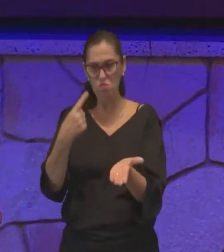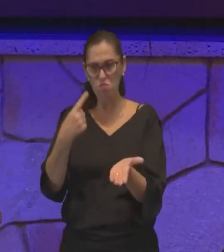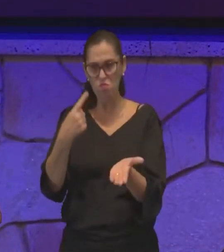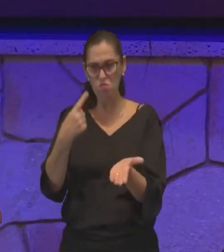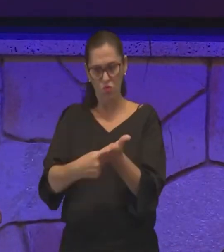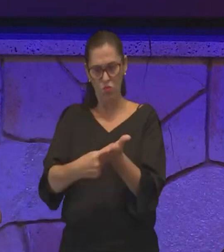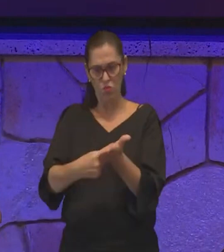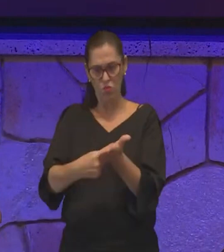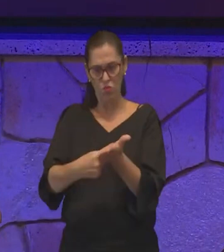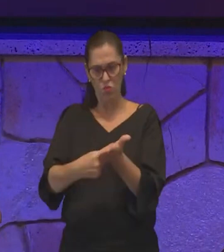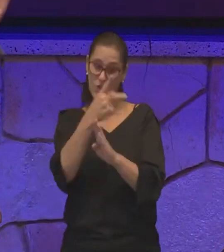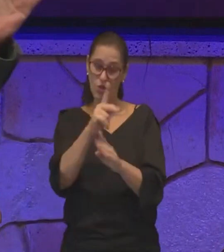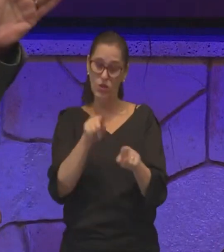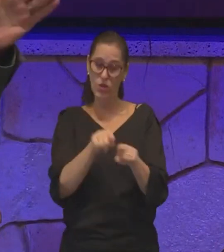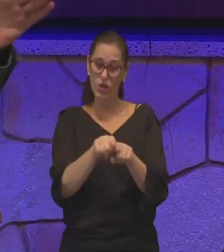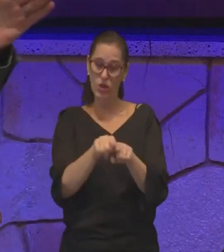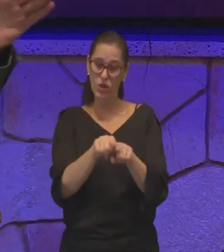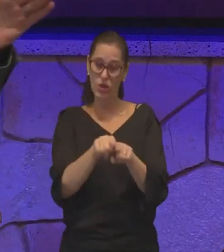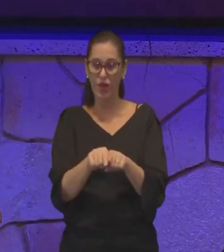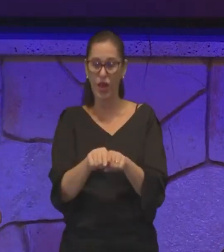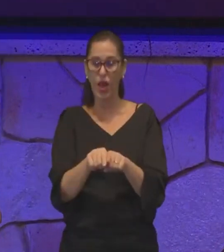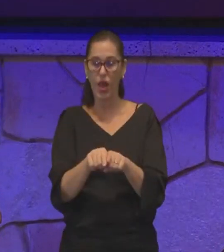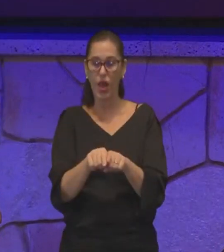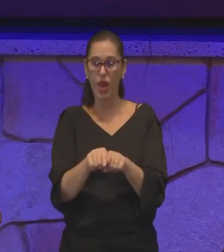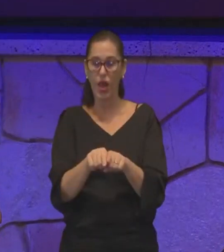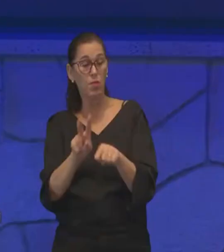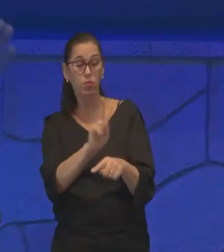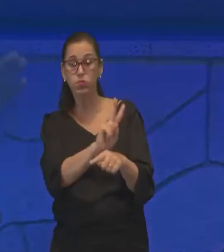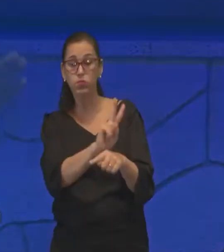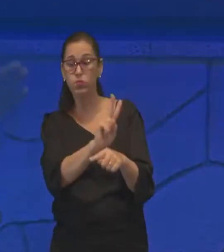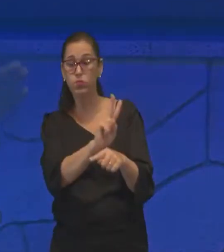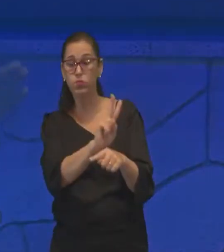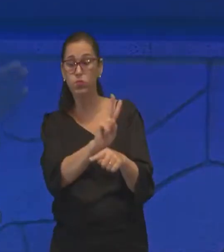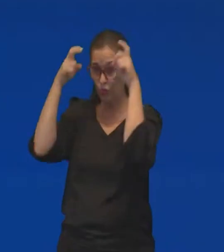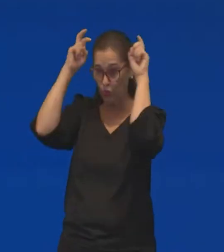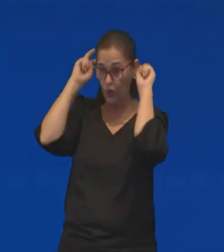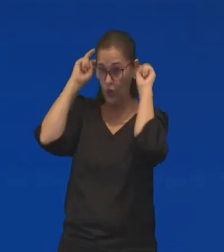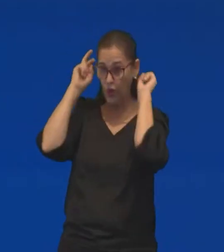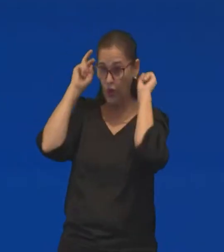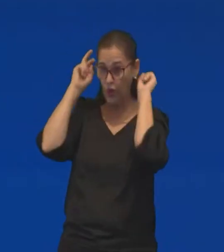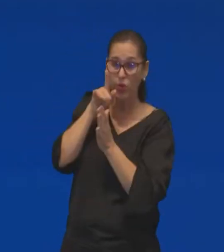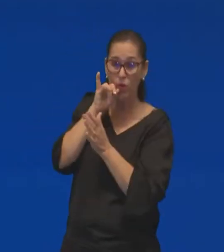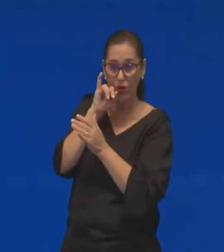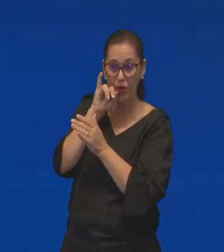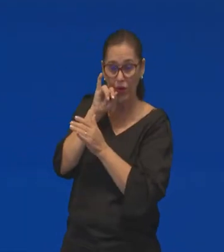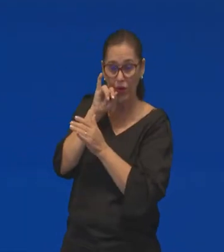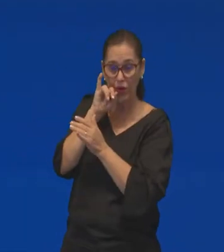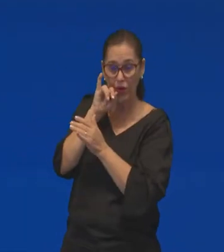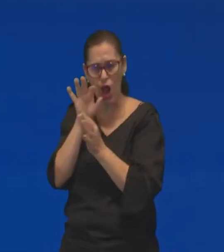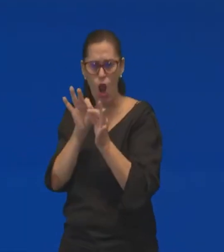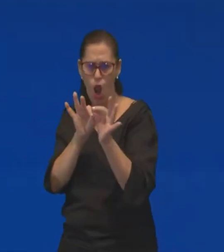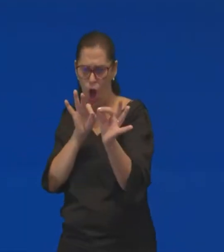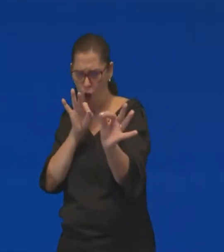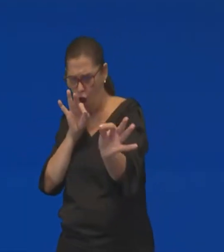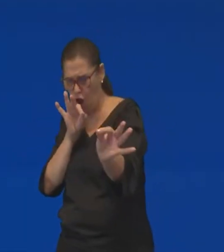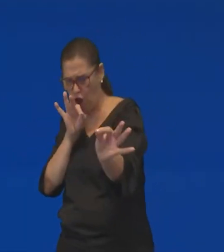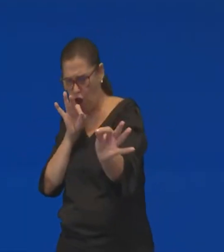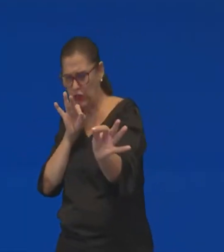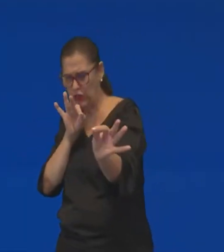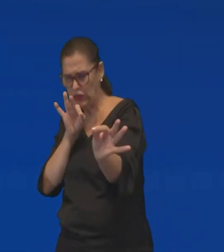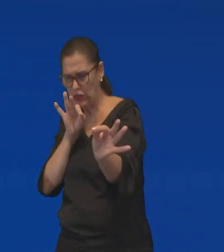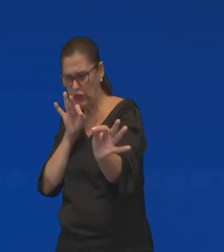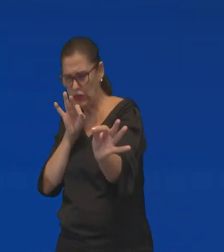encontrar os estão dos pais, eles estão distantes, e